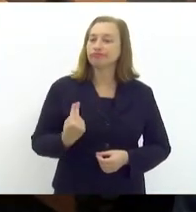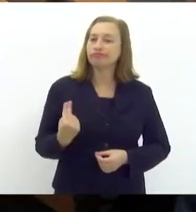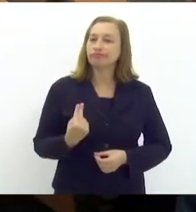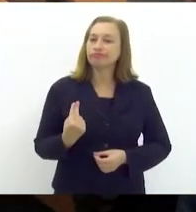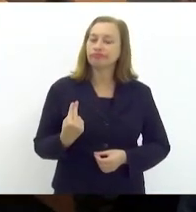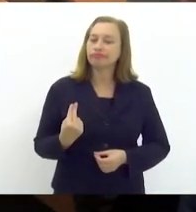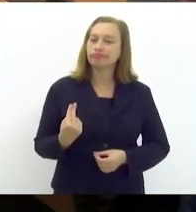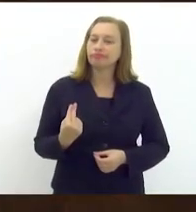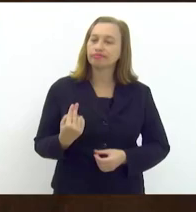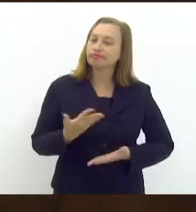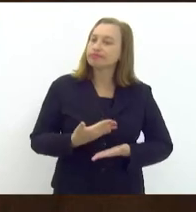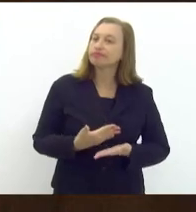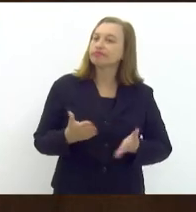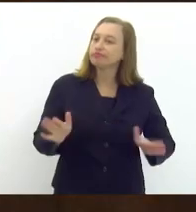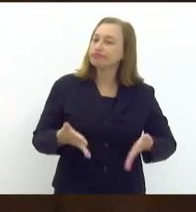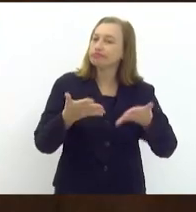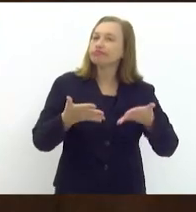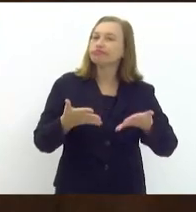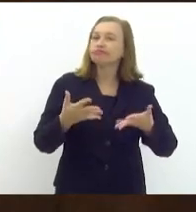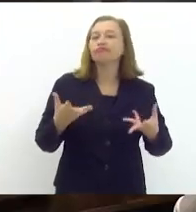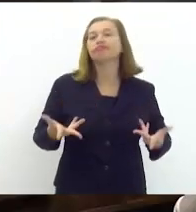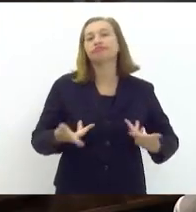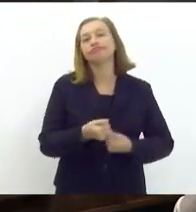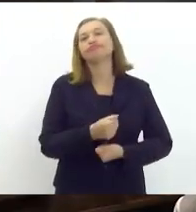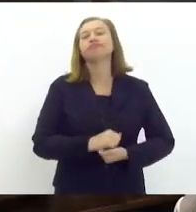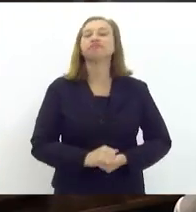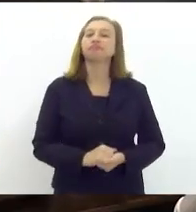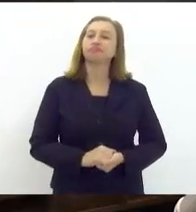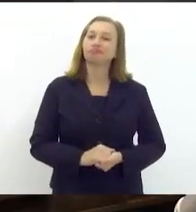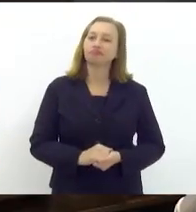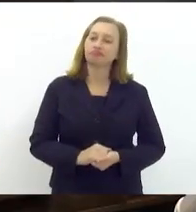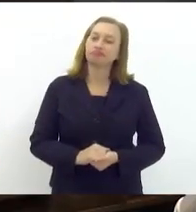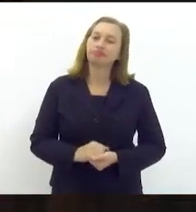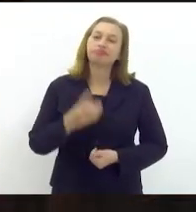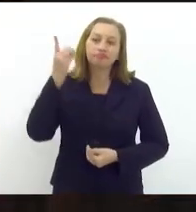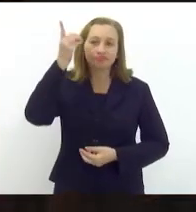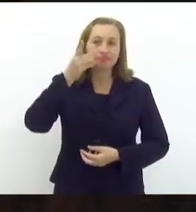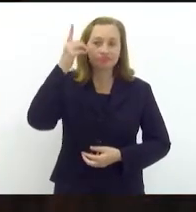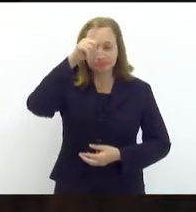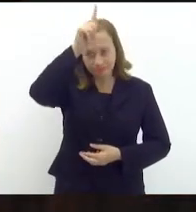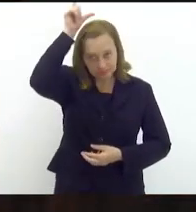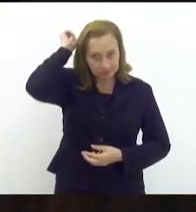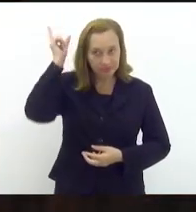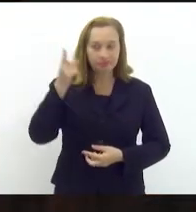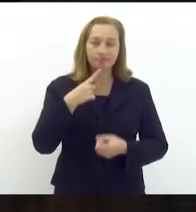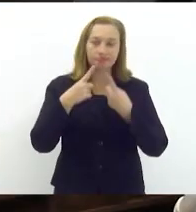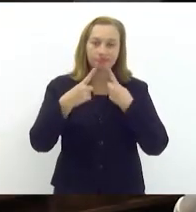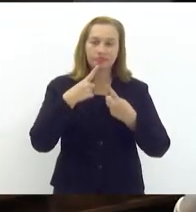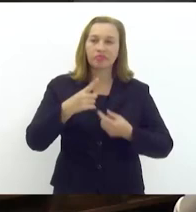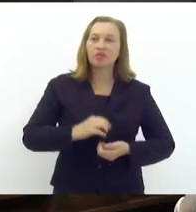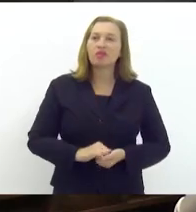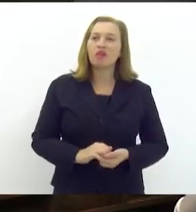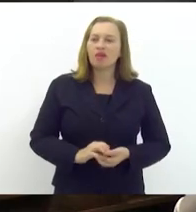dessa iniciativa tão oportuna Deputado Luiz Paulo